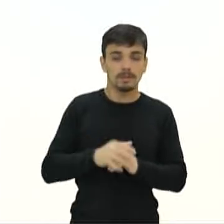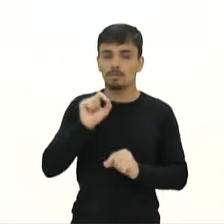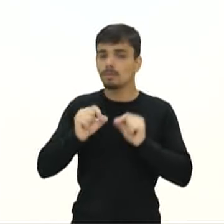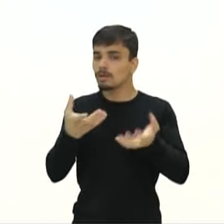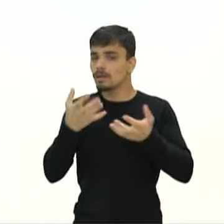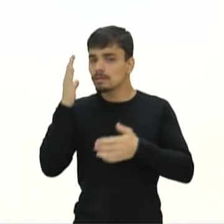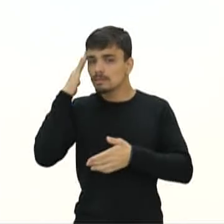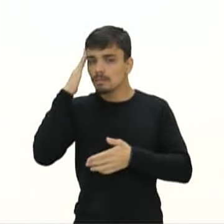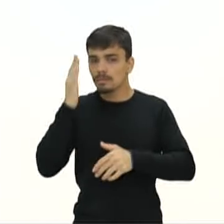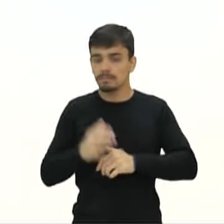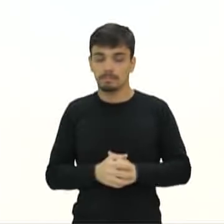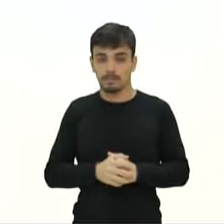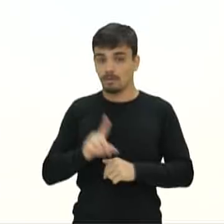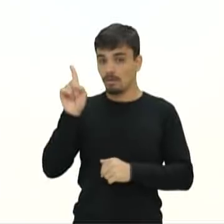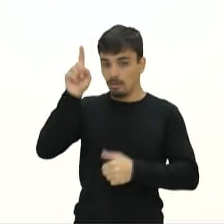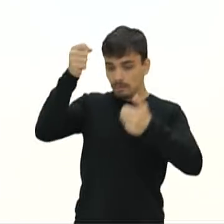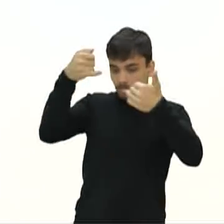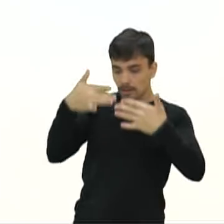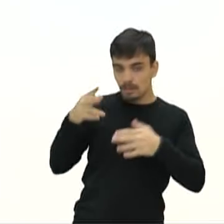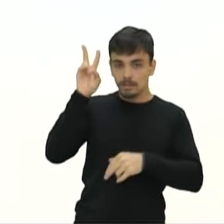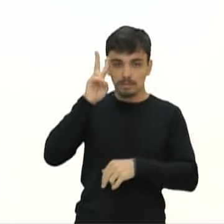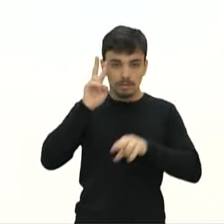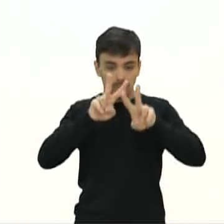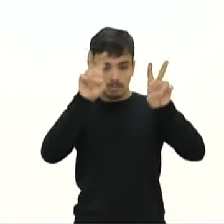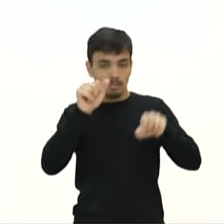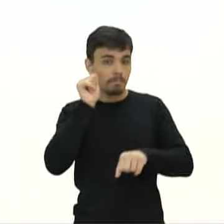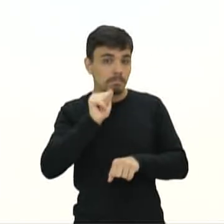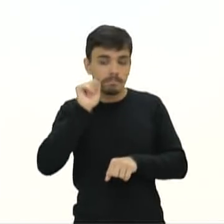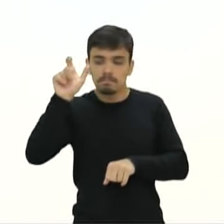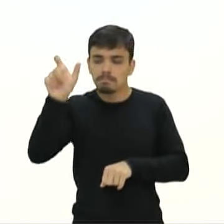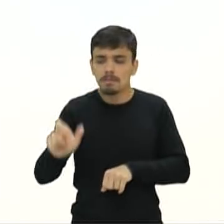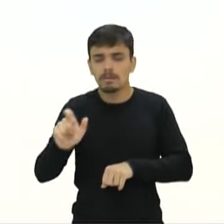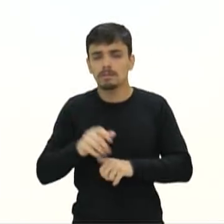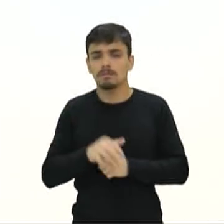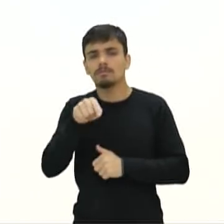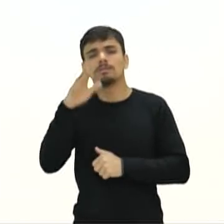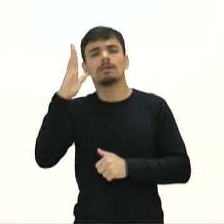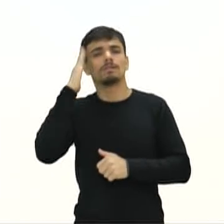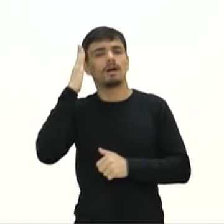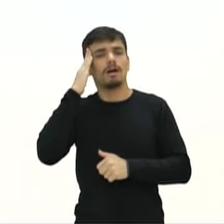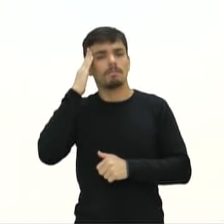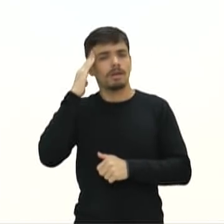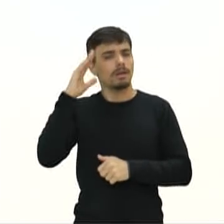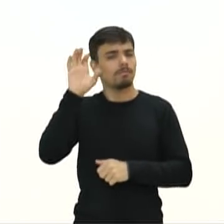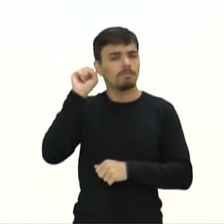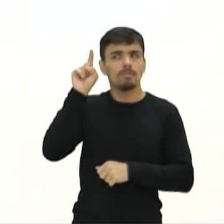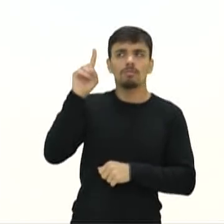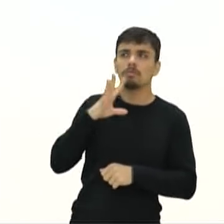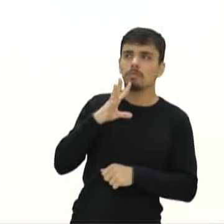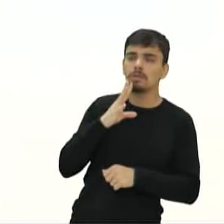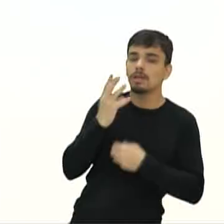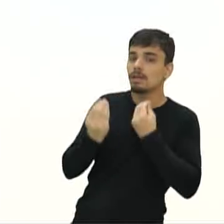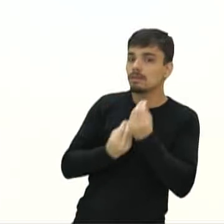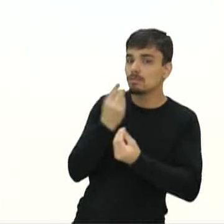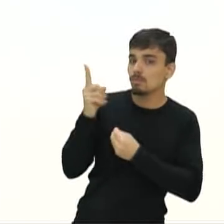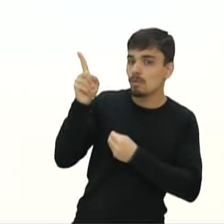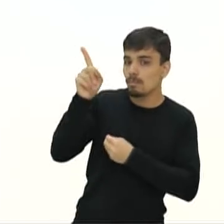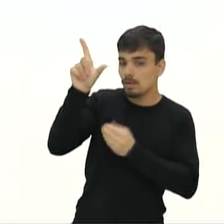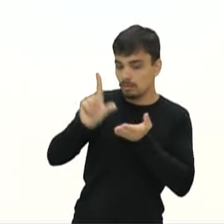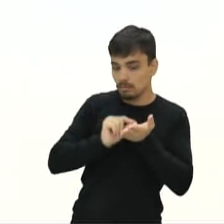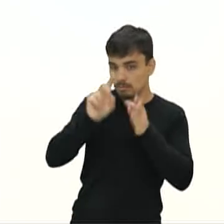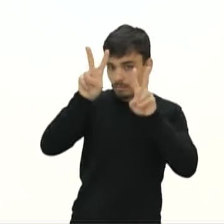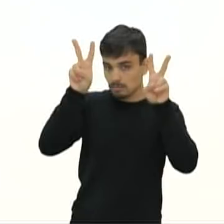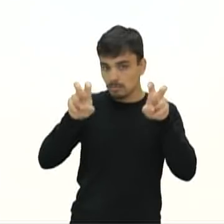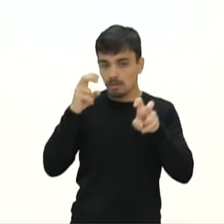quero saber? Então, aqui está contando a história dessa menina, certo? Você já ouviu falar da história dela? Você conhece? Você já leu esse artigo? Então,